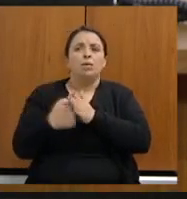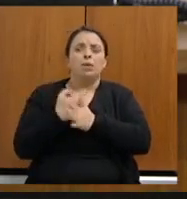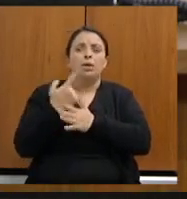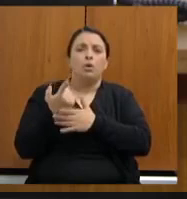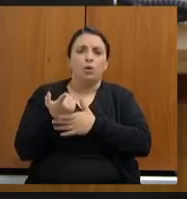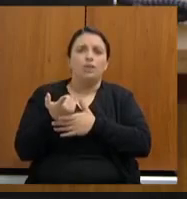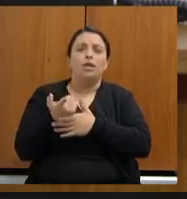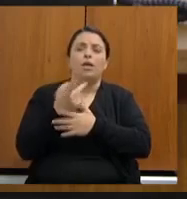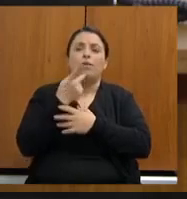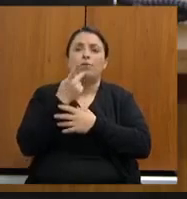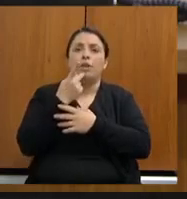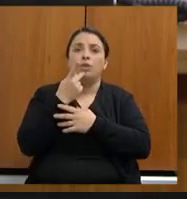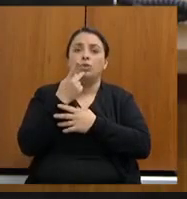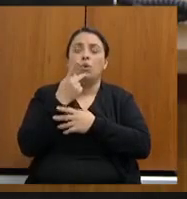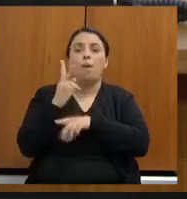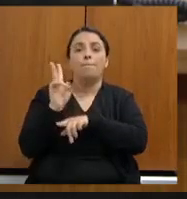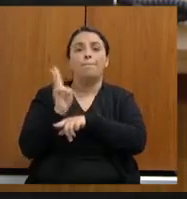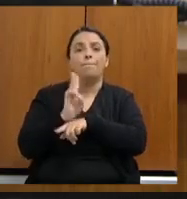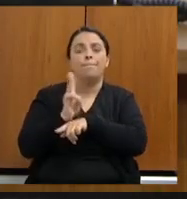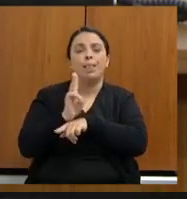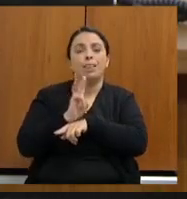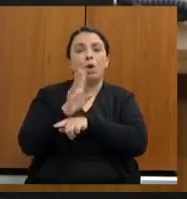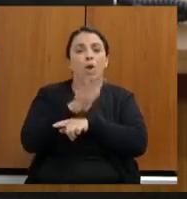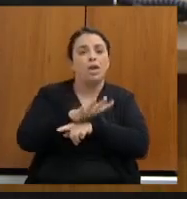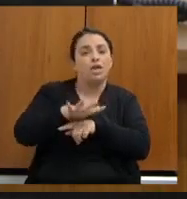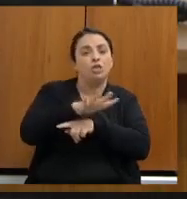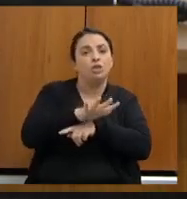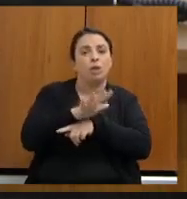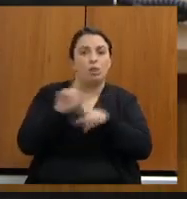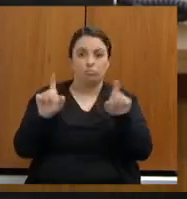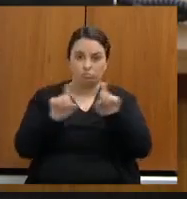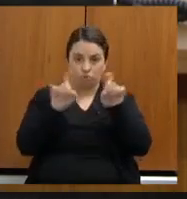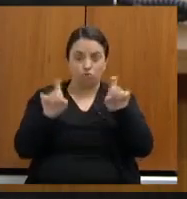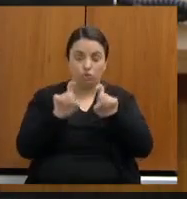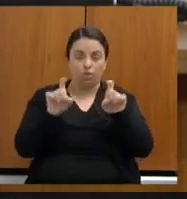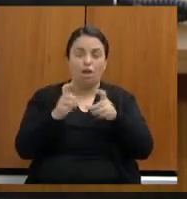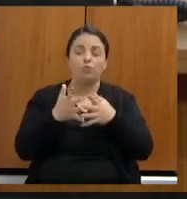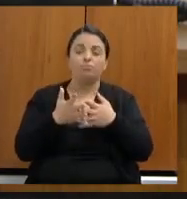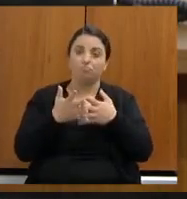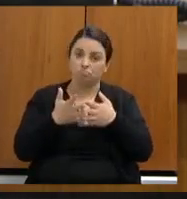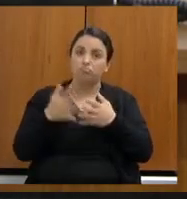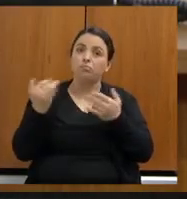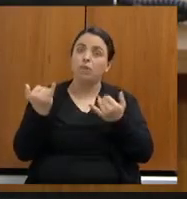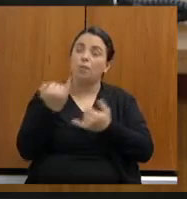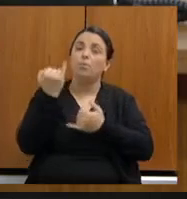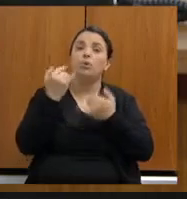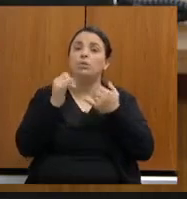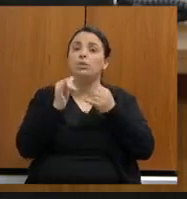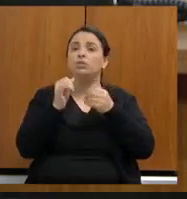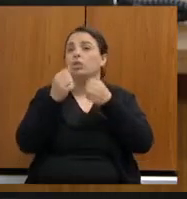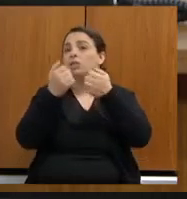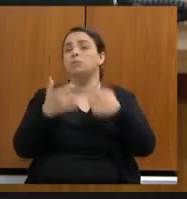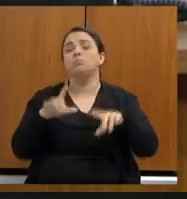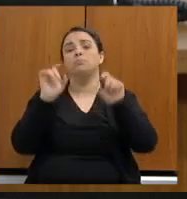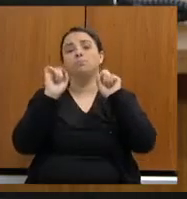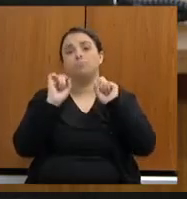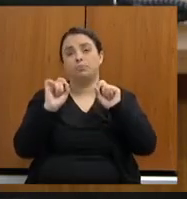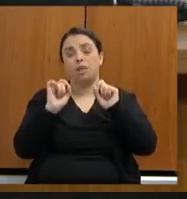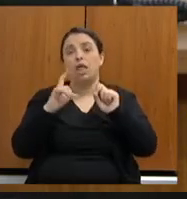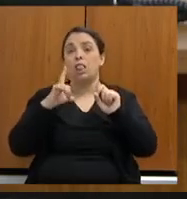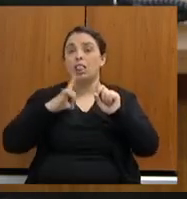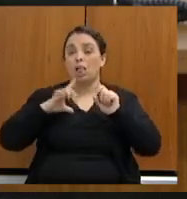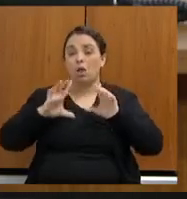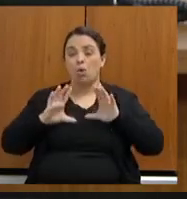em torno do plantão regionalizado o plantão digital é importante dizer que nós temos uma